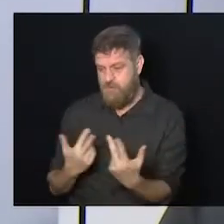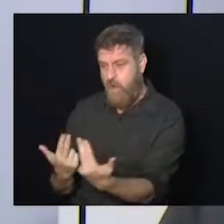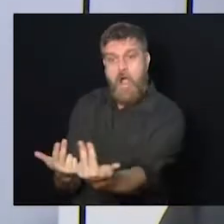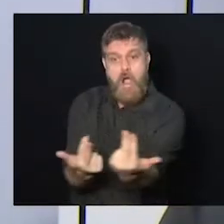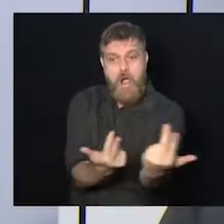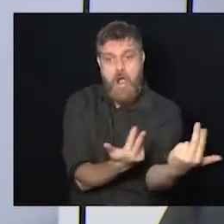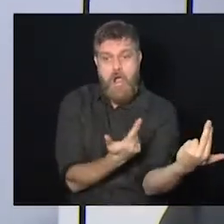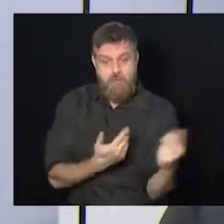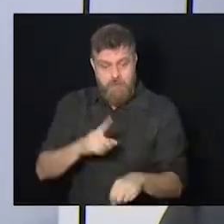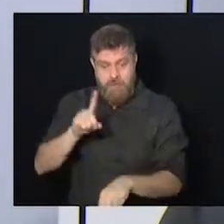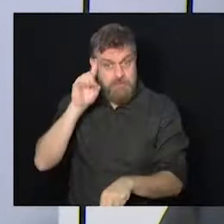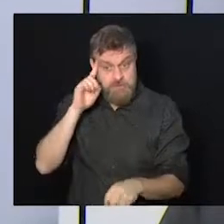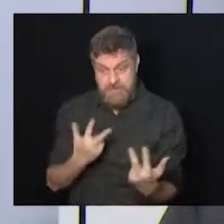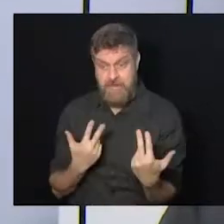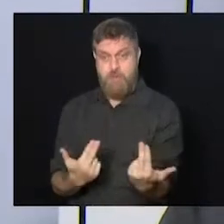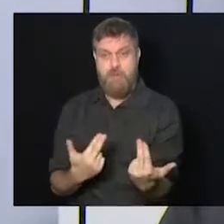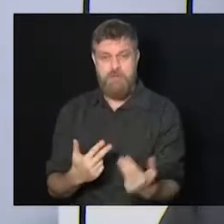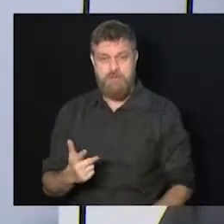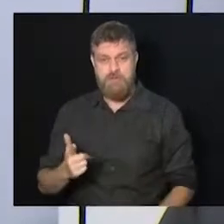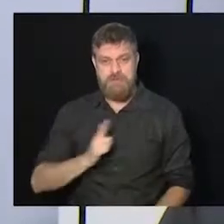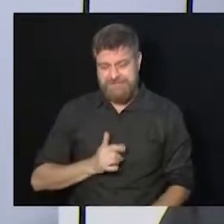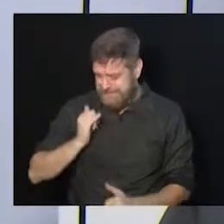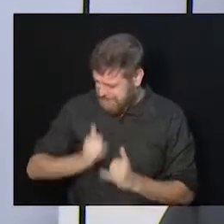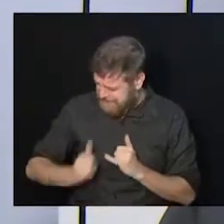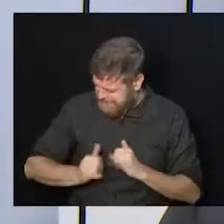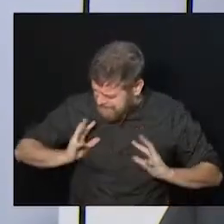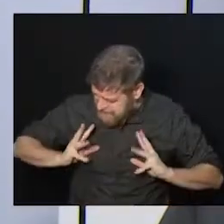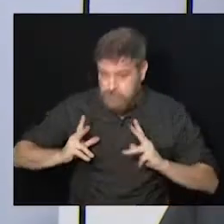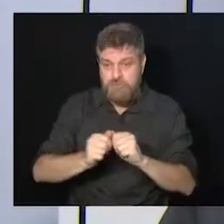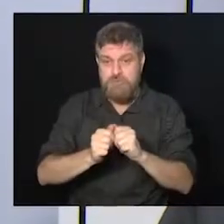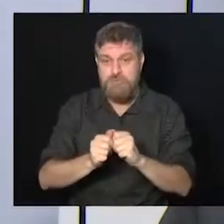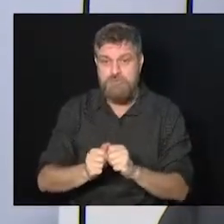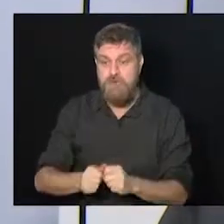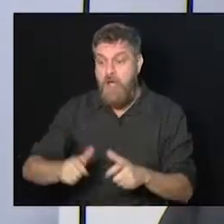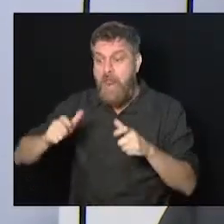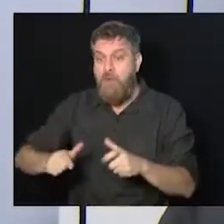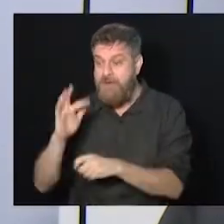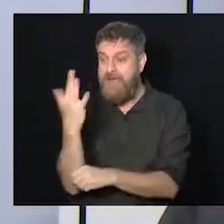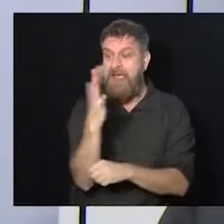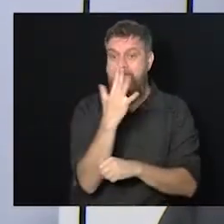dia. Né? E quase todos em unidades de conservação.